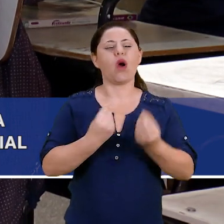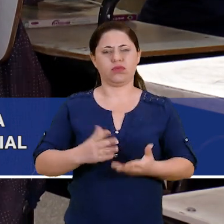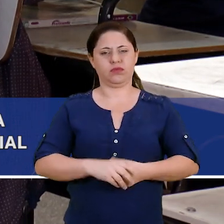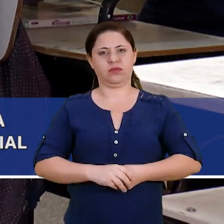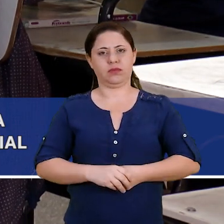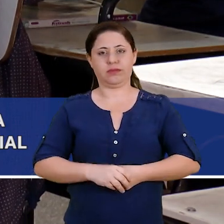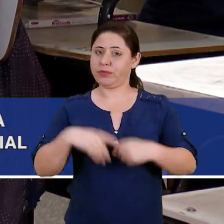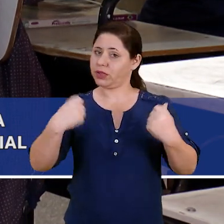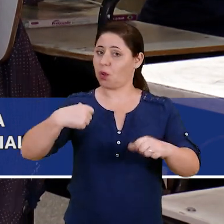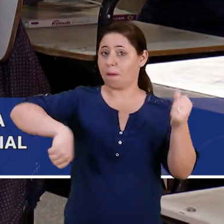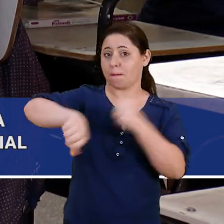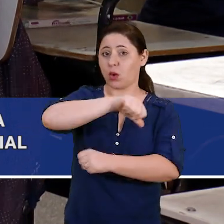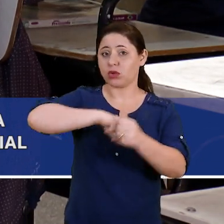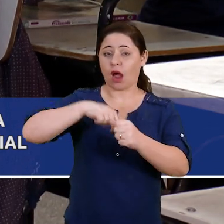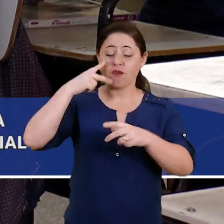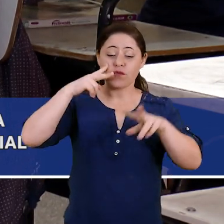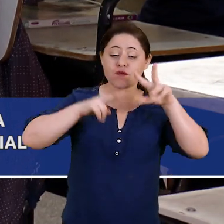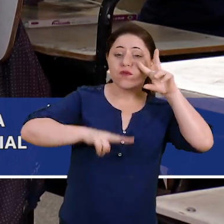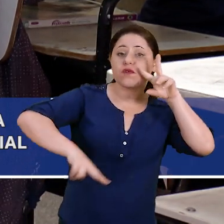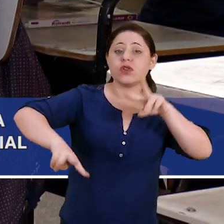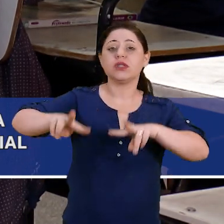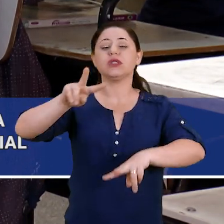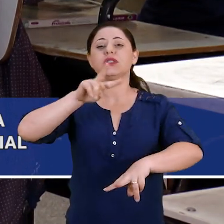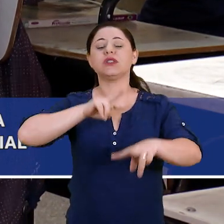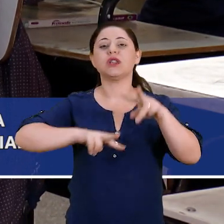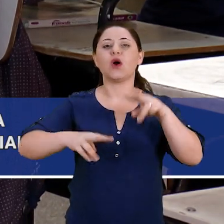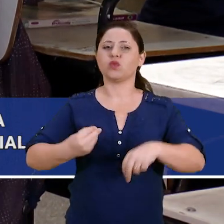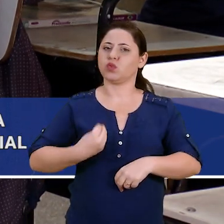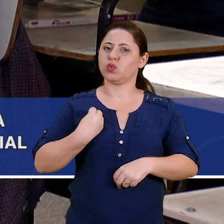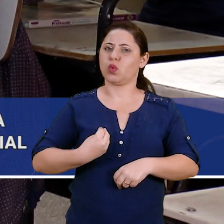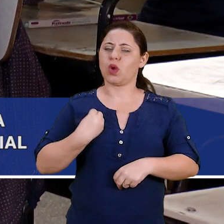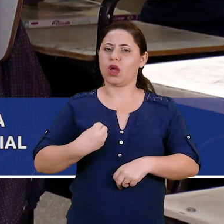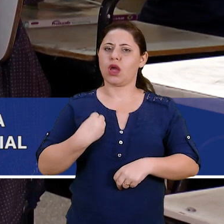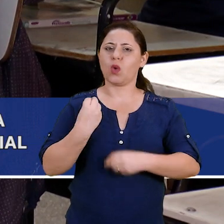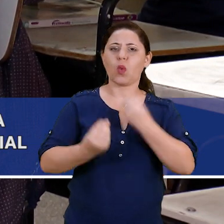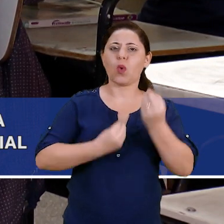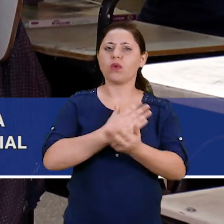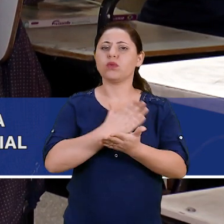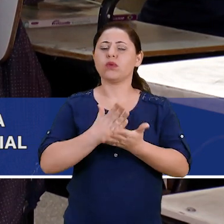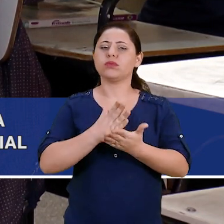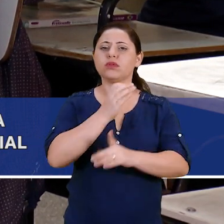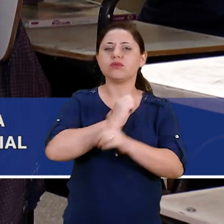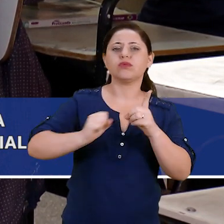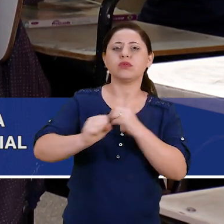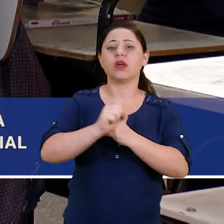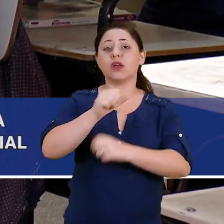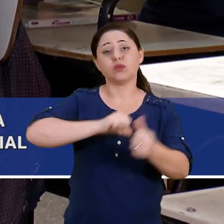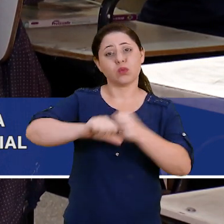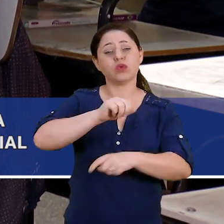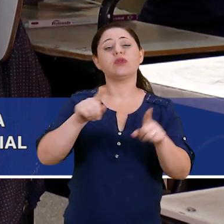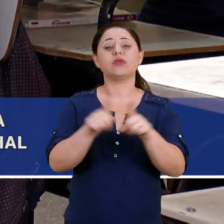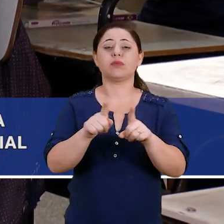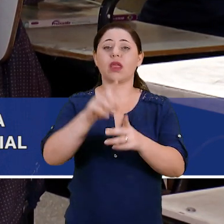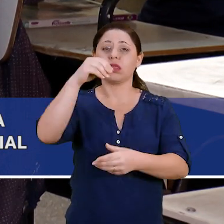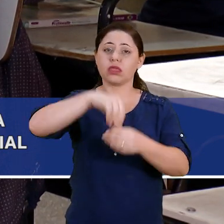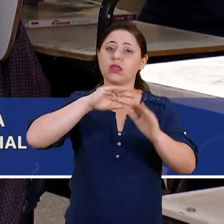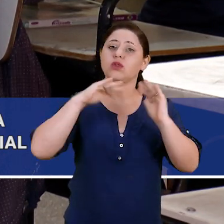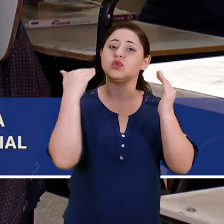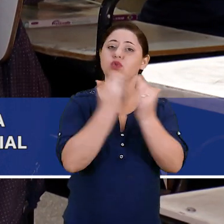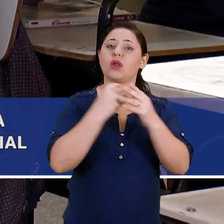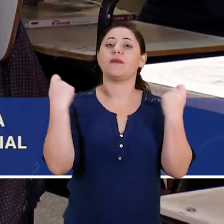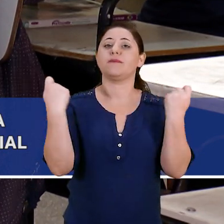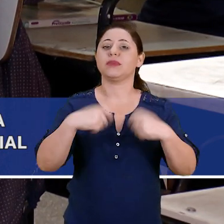mulheres também somos, né? Então a gente também tem que mudar a nossa visão, a nossa atitude, e é com a mudança de atitude que a gente vai